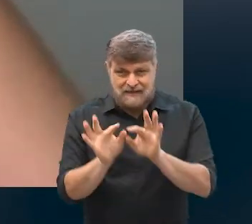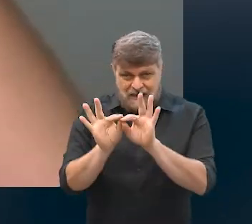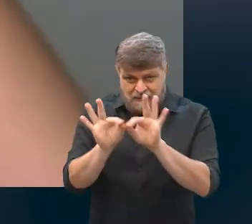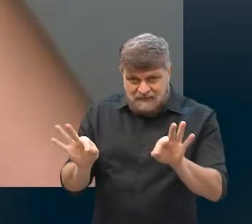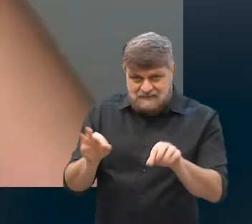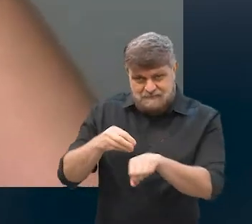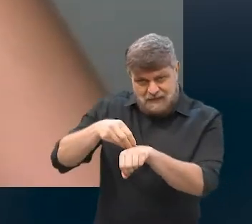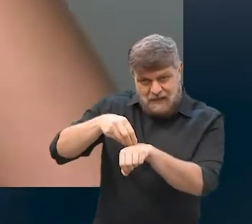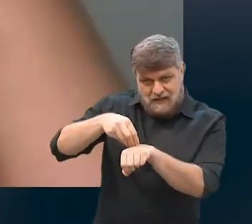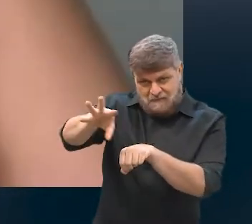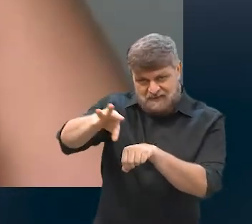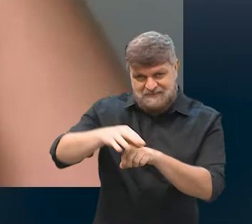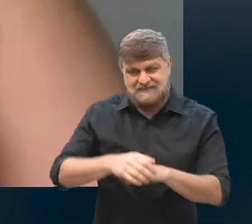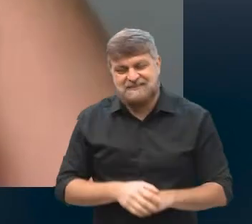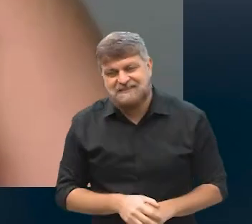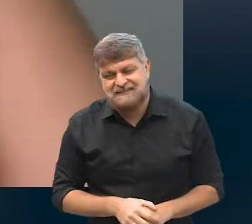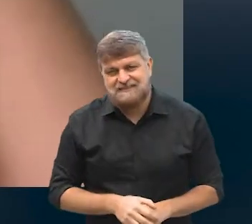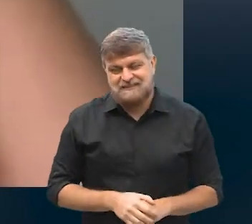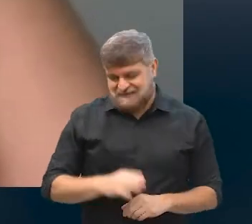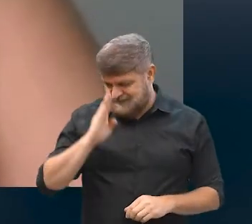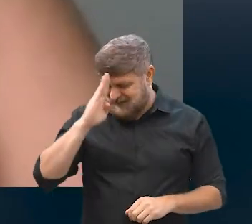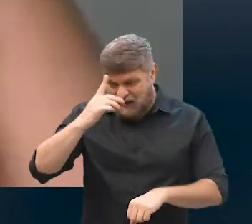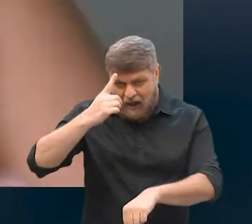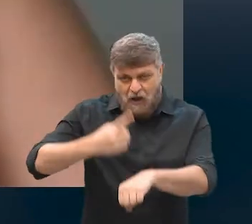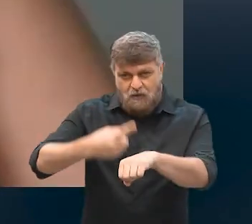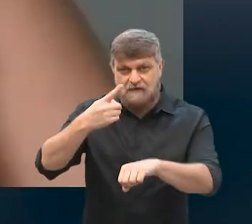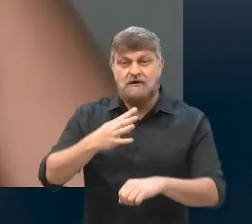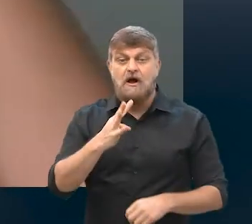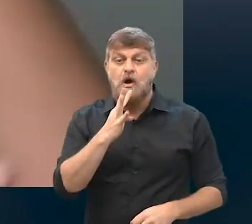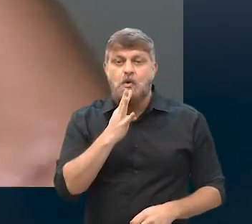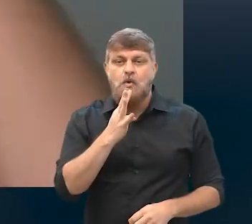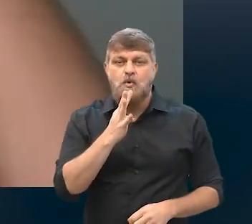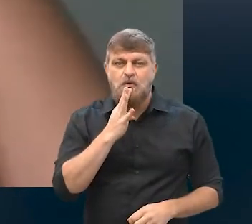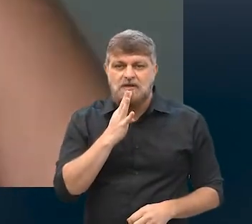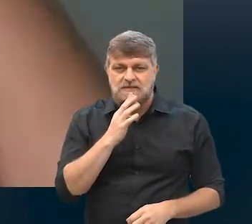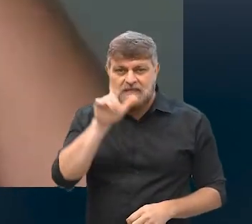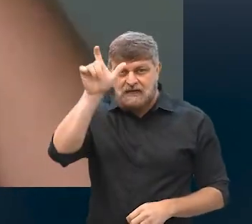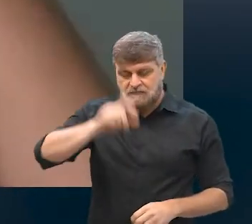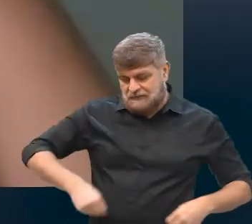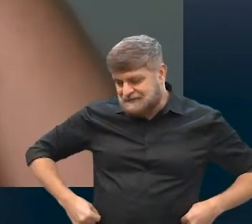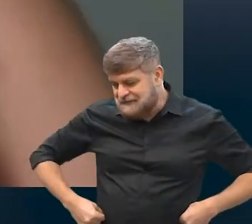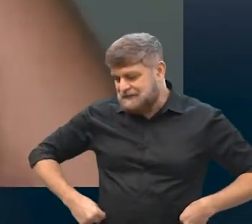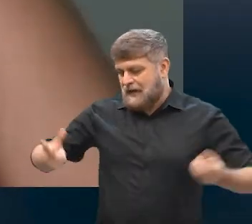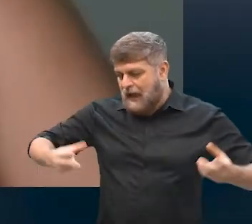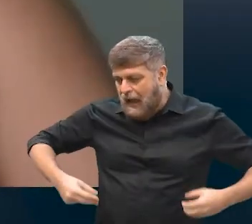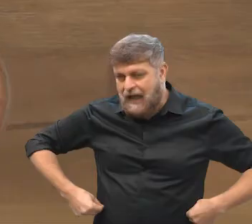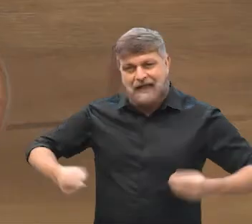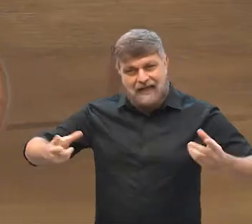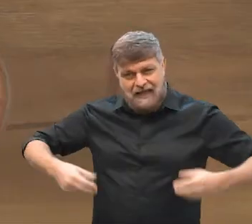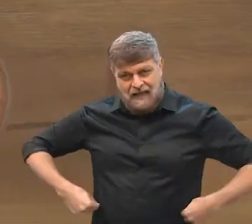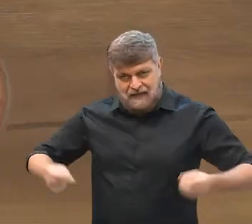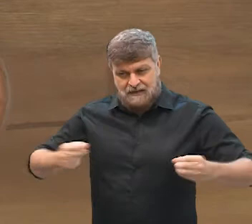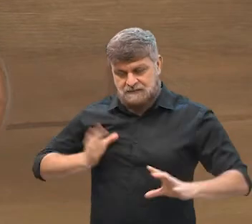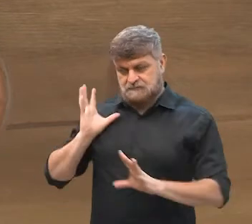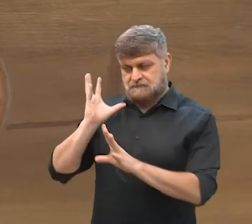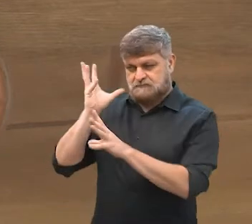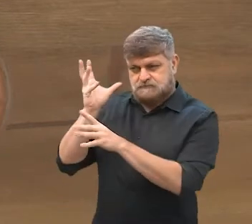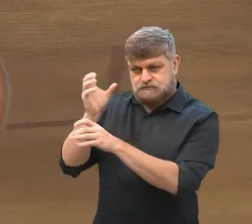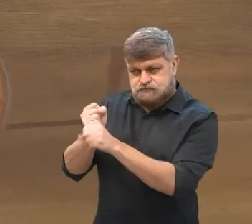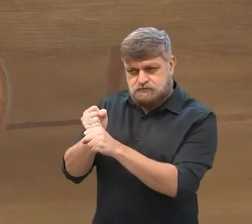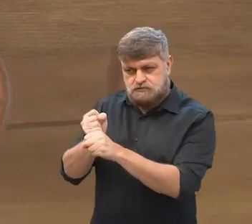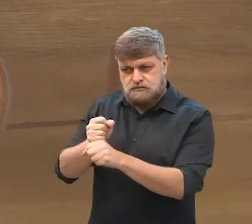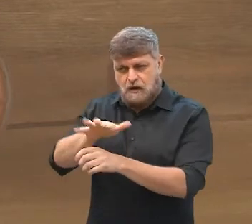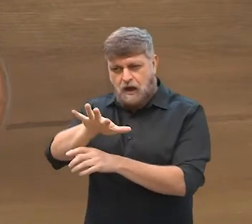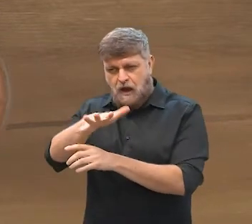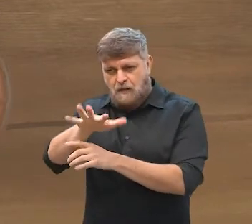uma dica que a gente pode dar de imediato, é você conhecendo o que você gasta de insumos, mais ou menos